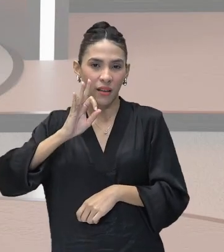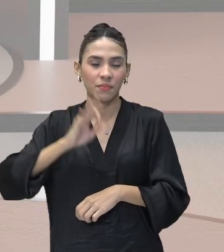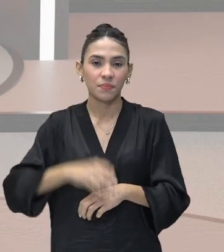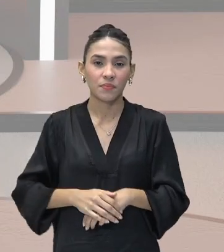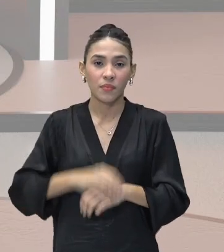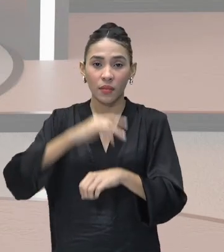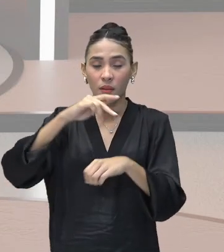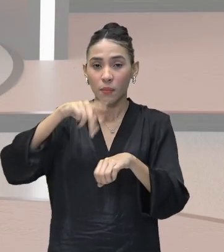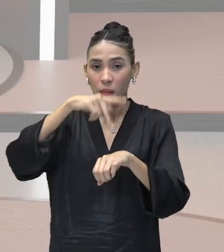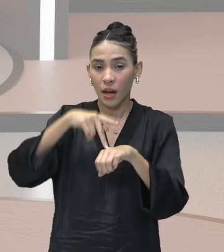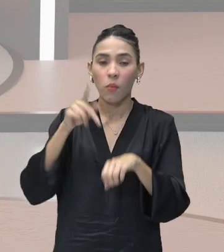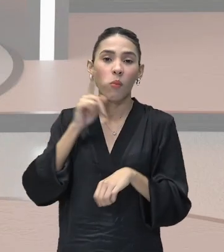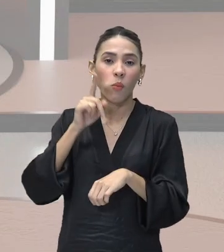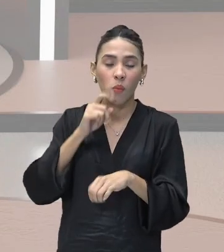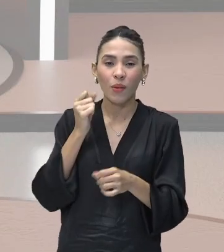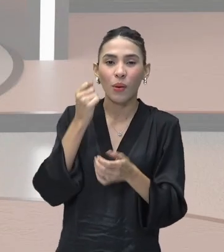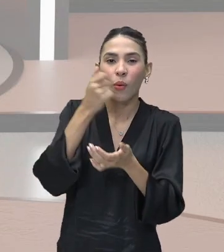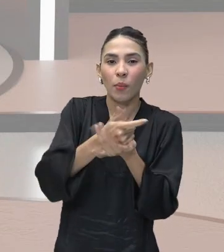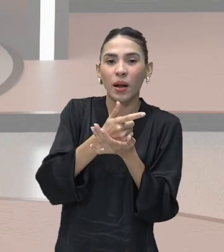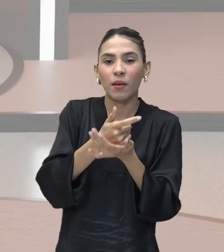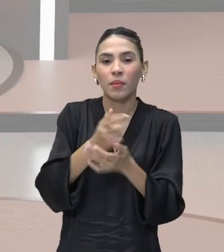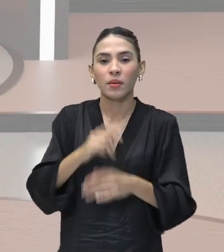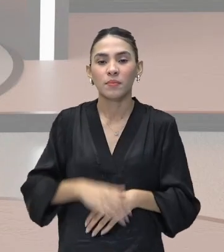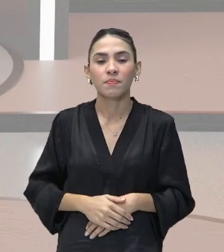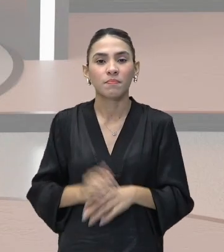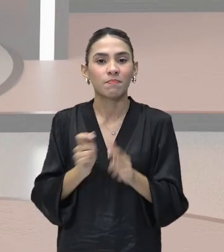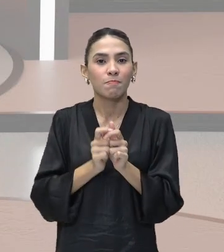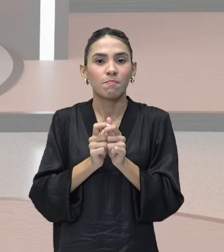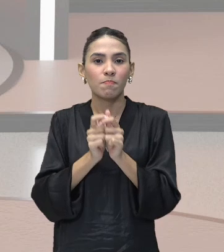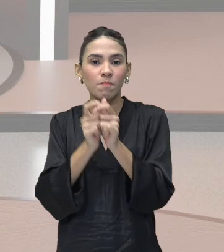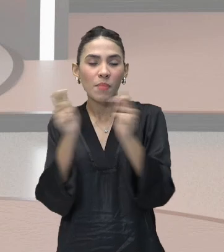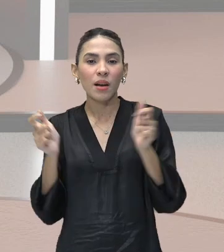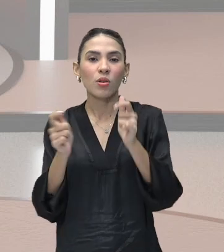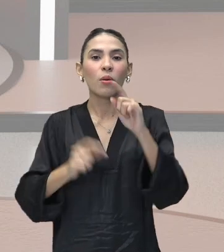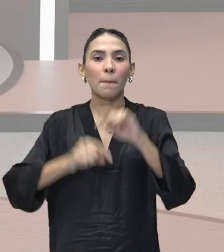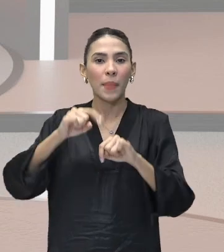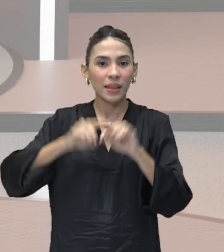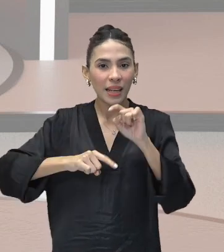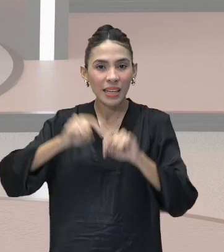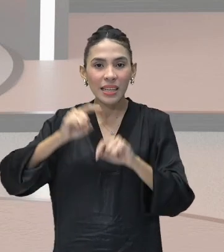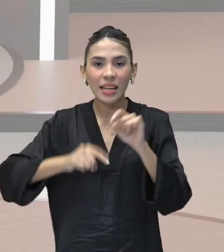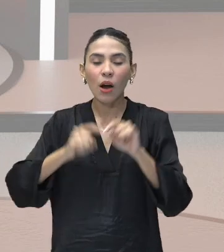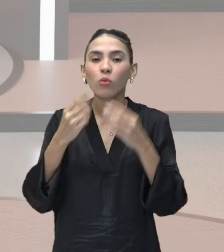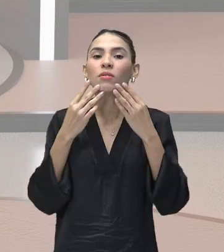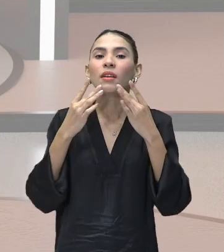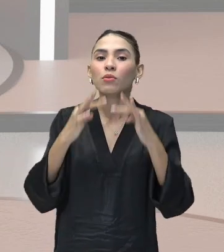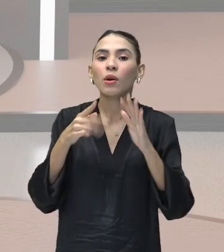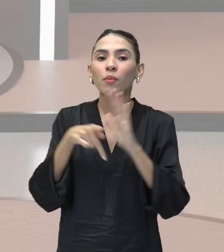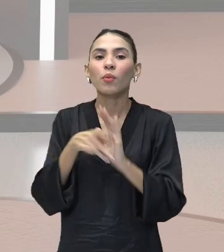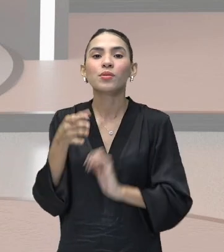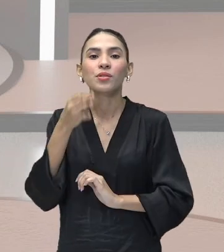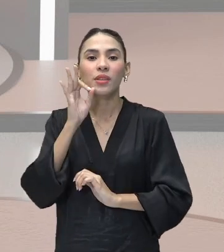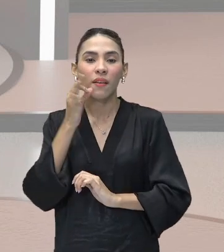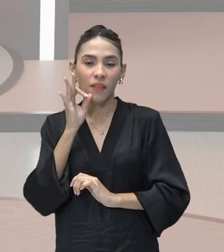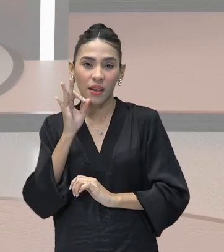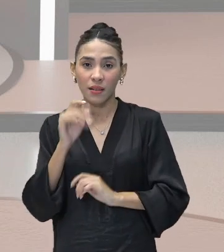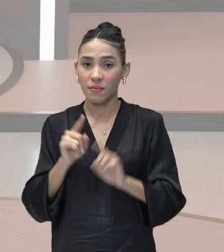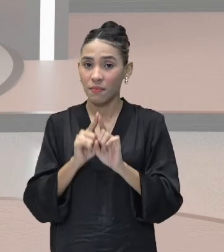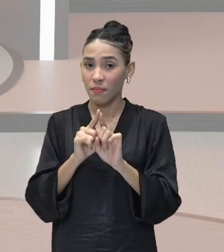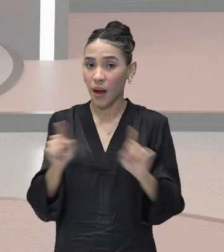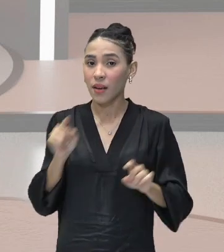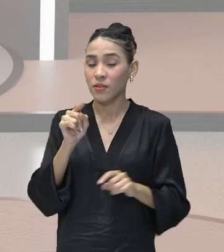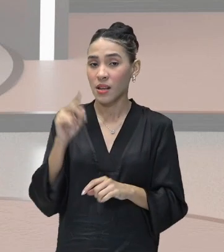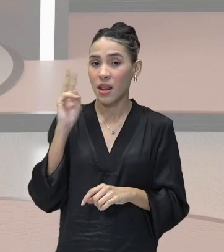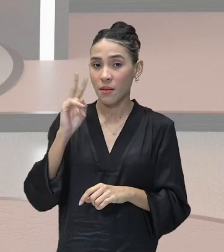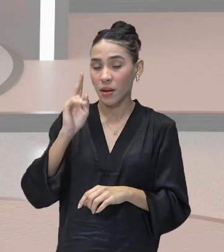os Estados Unidos compravam a maior parte dessa produção cafeeira, tá bom? Só lembrete para vocês